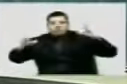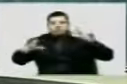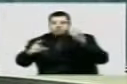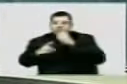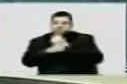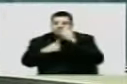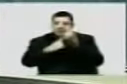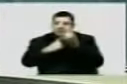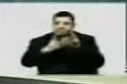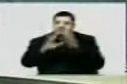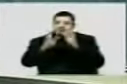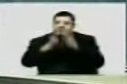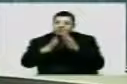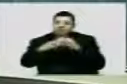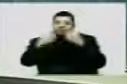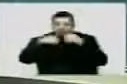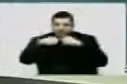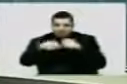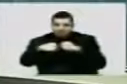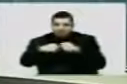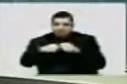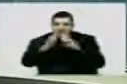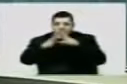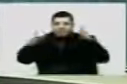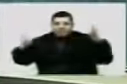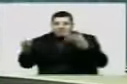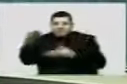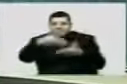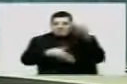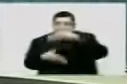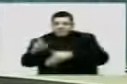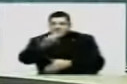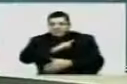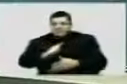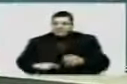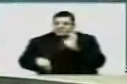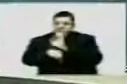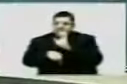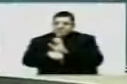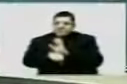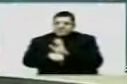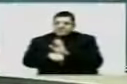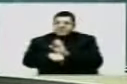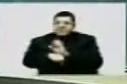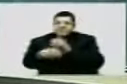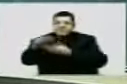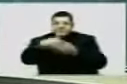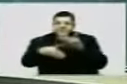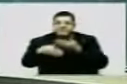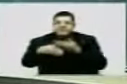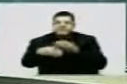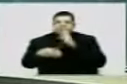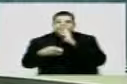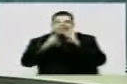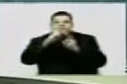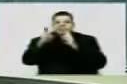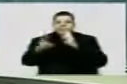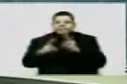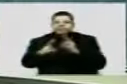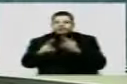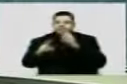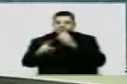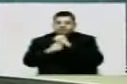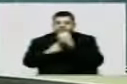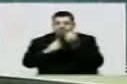das demandas sociais gera necessidade de um maior investimento do governo do Estado em resposta às